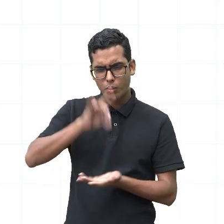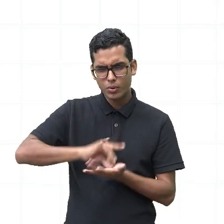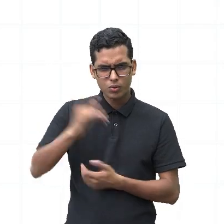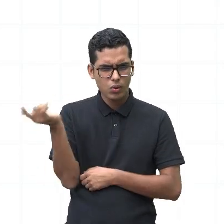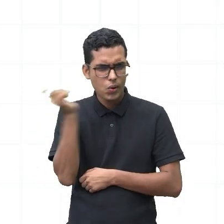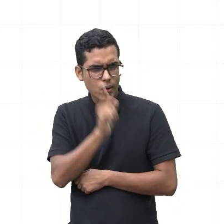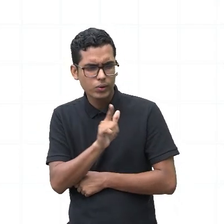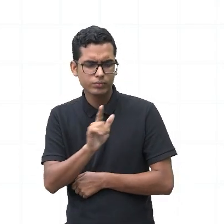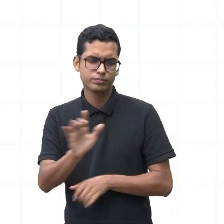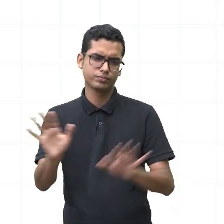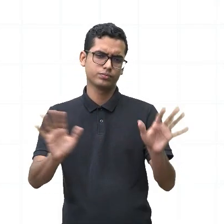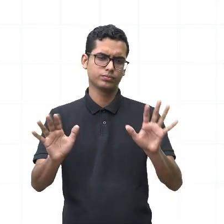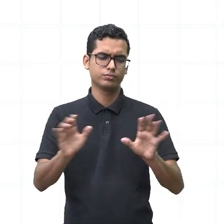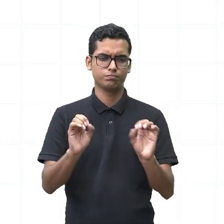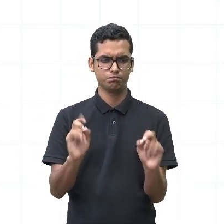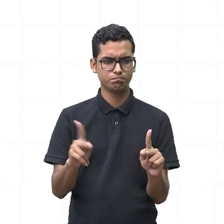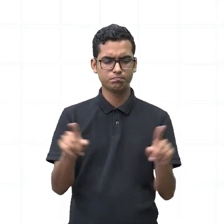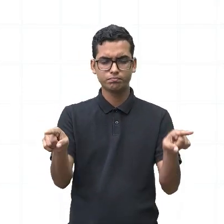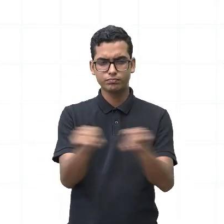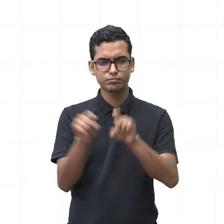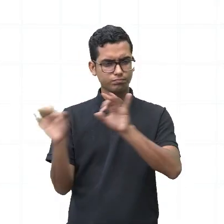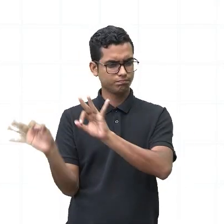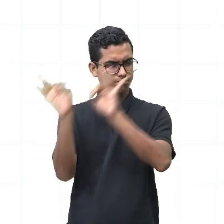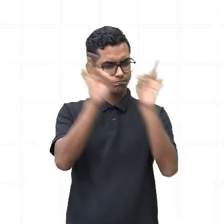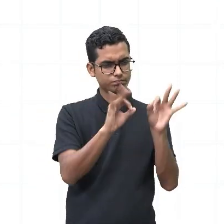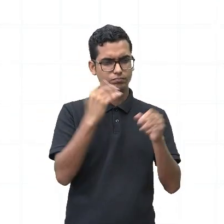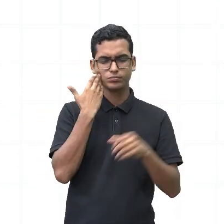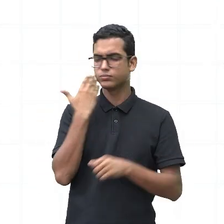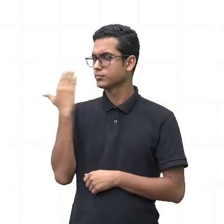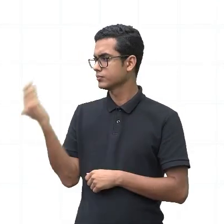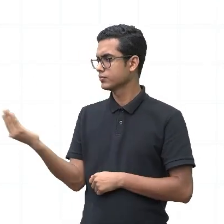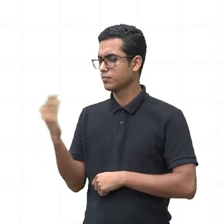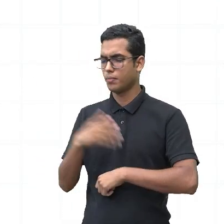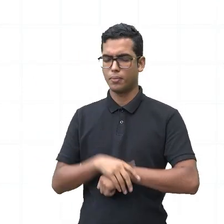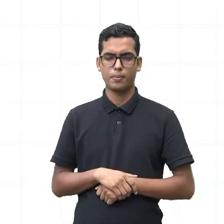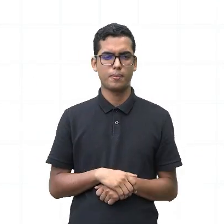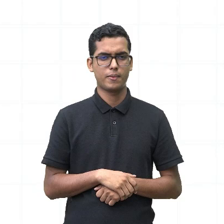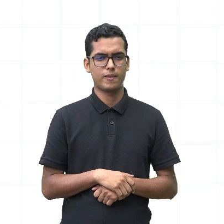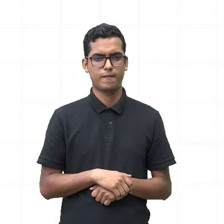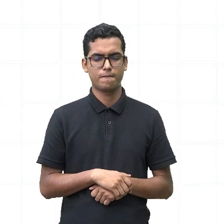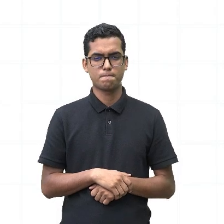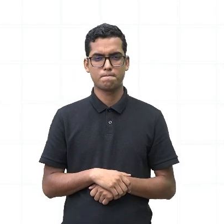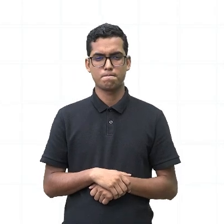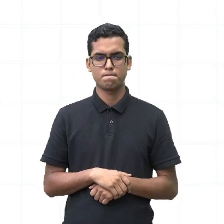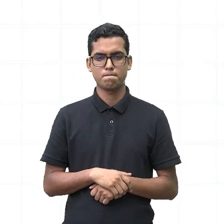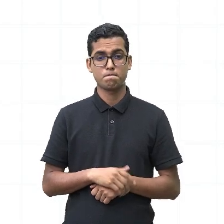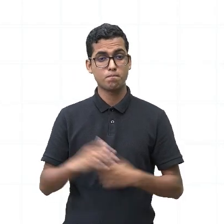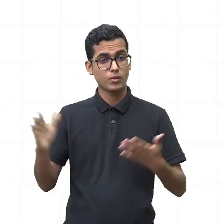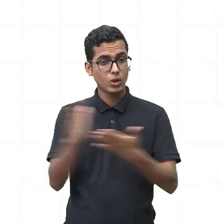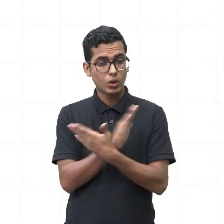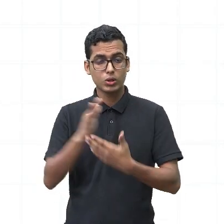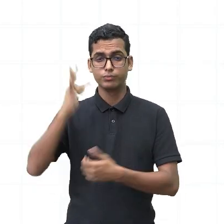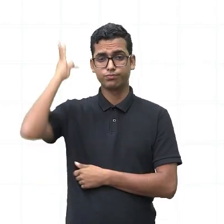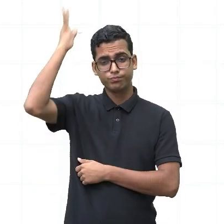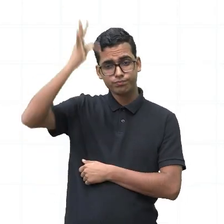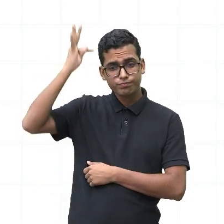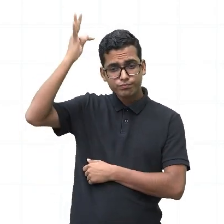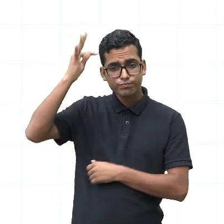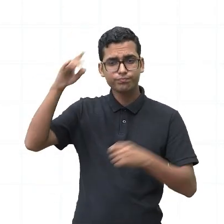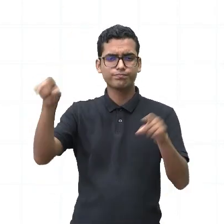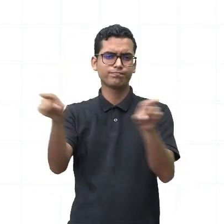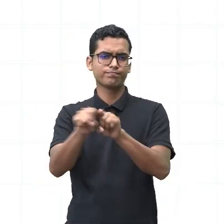ok? Vamos continuar e verificar o que eles falam. Ó, some theories. Então, algumas teorias, ó,